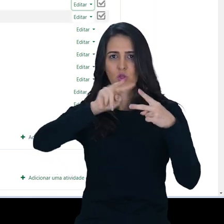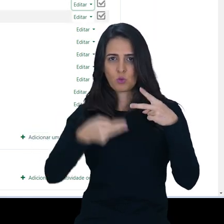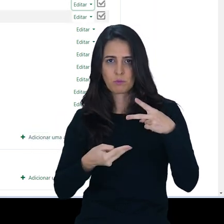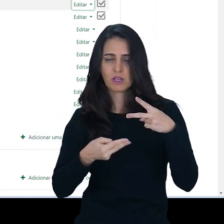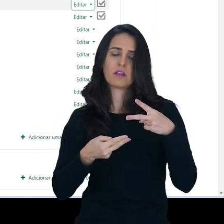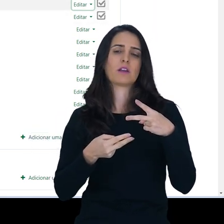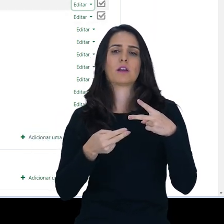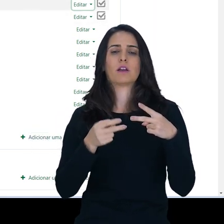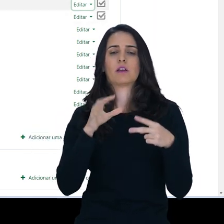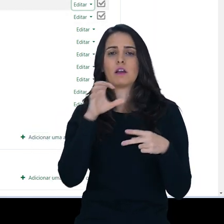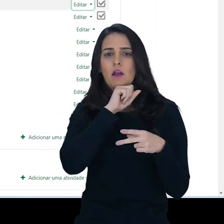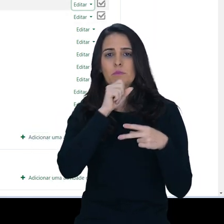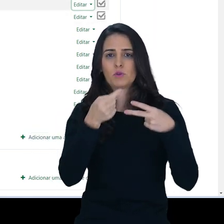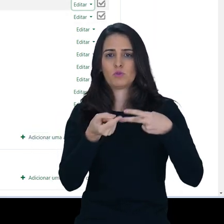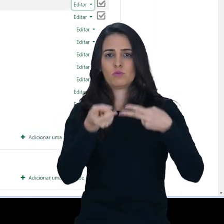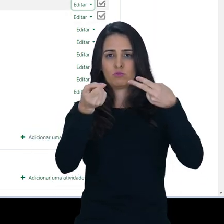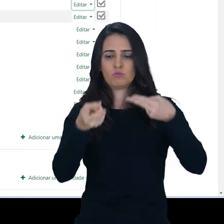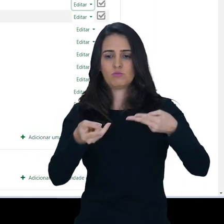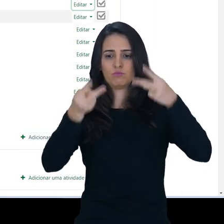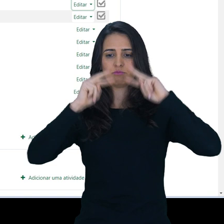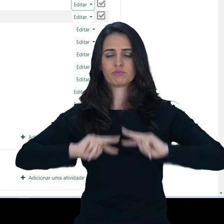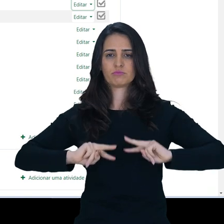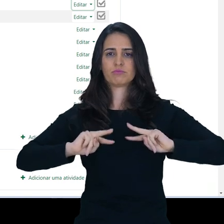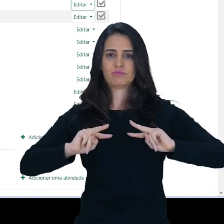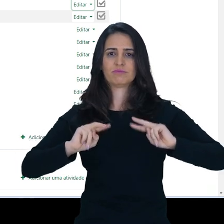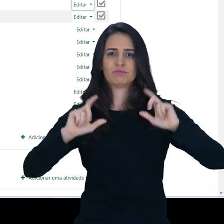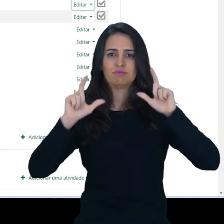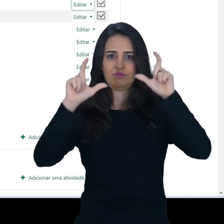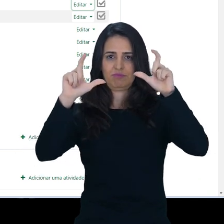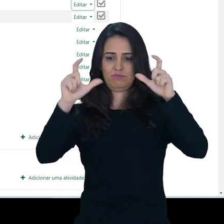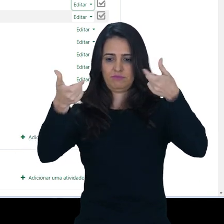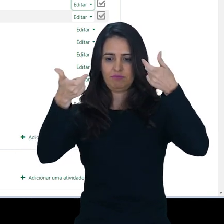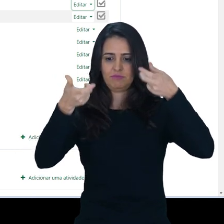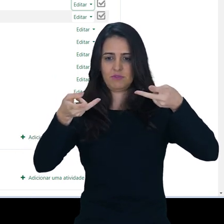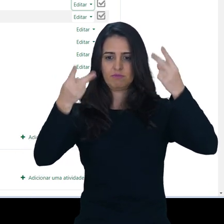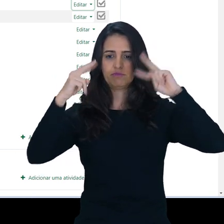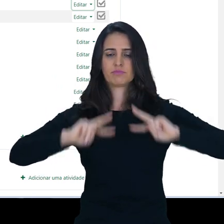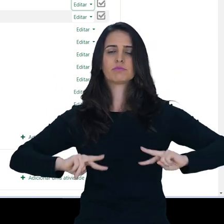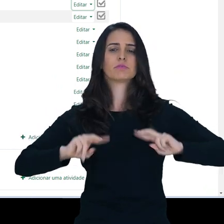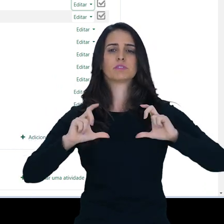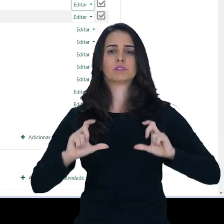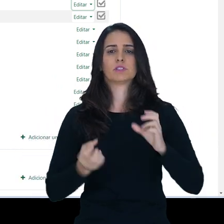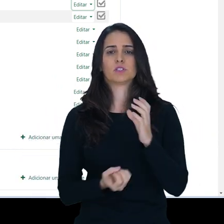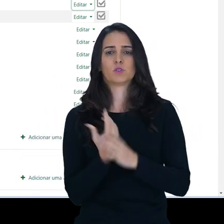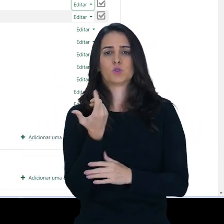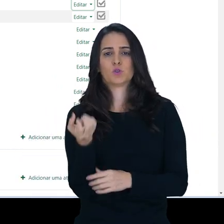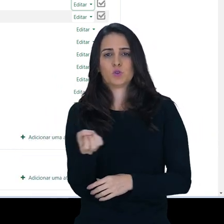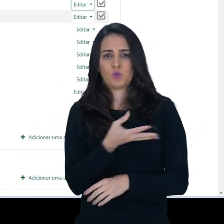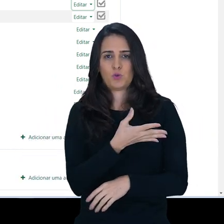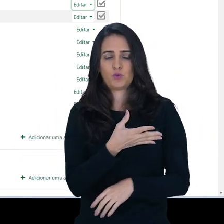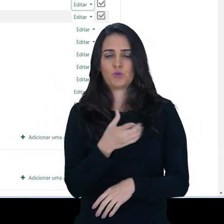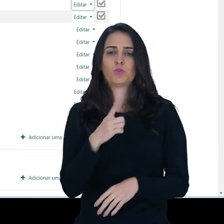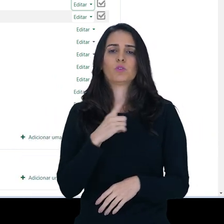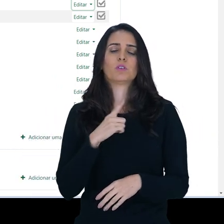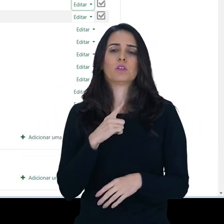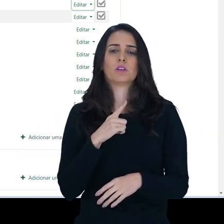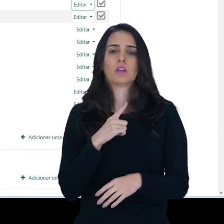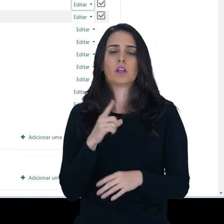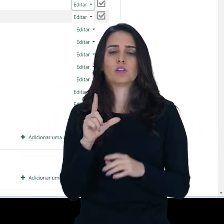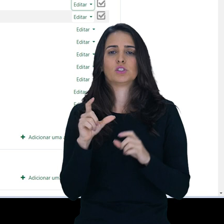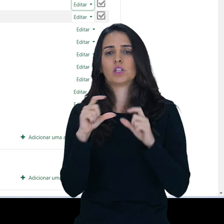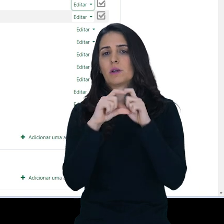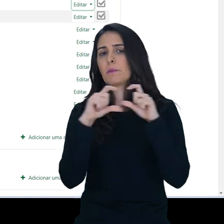surgiu aqui logo abaixo da atividade que eu dupliquei e ele já vem com esse